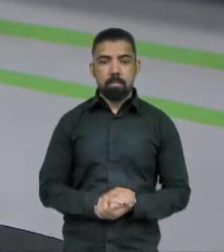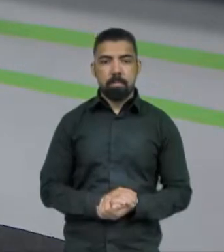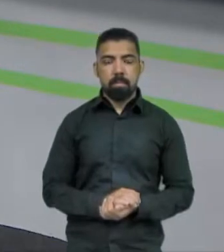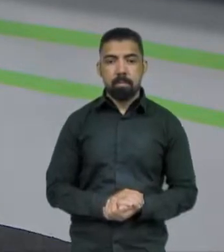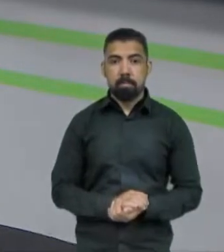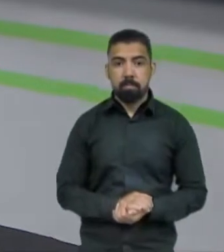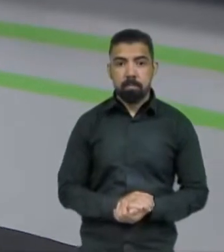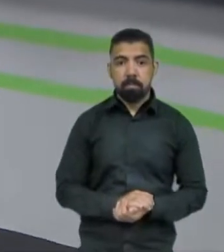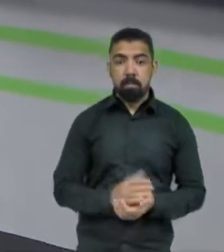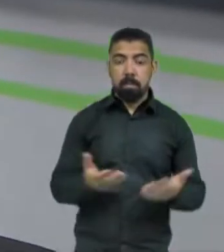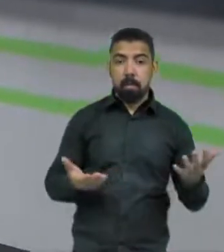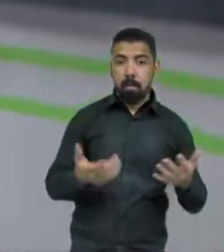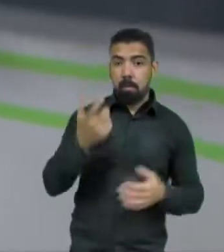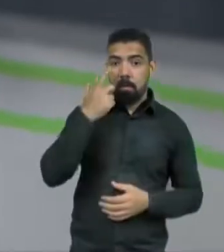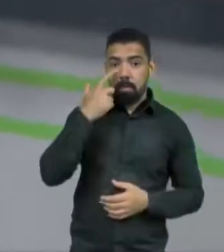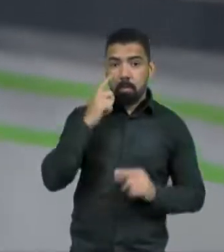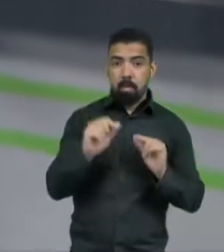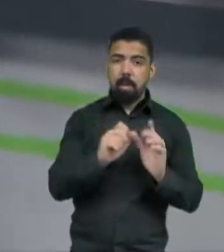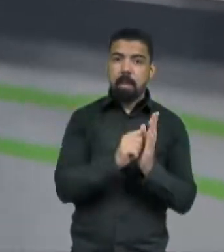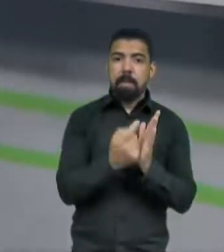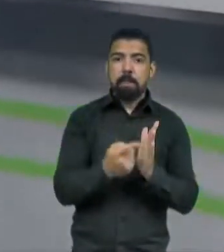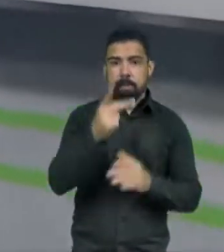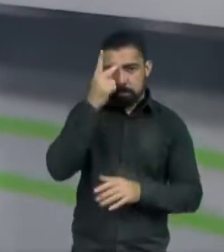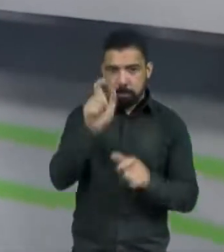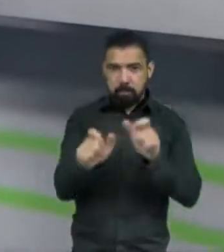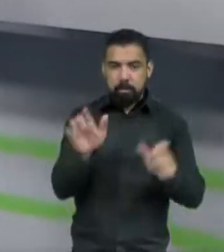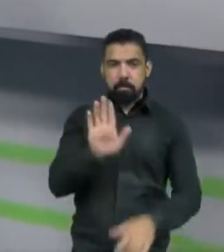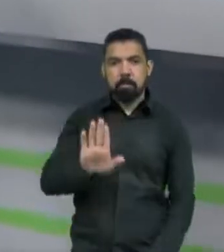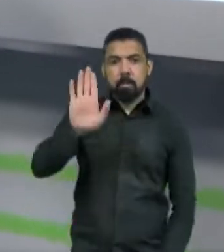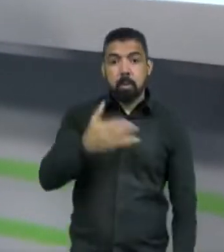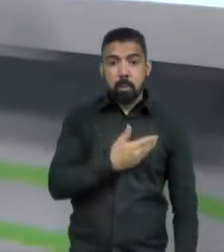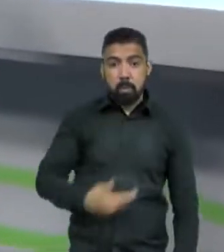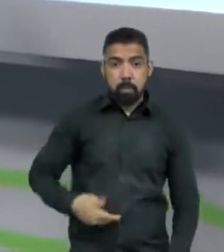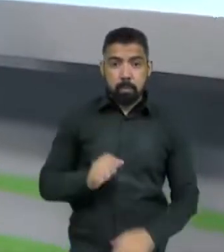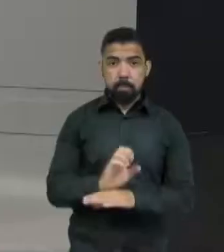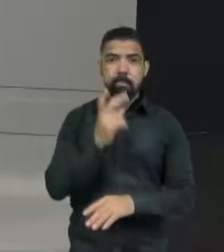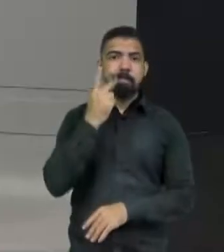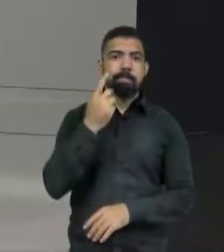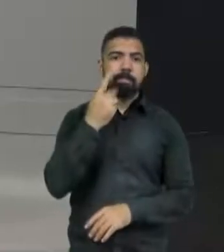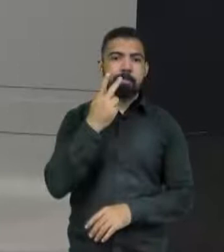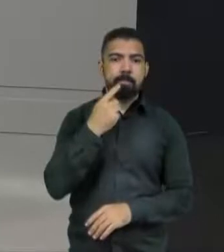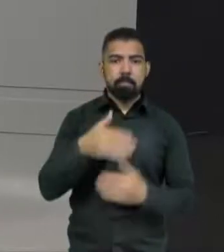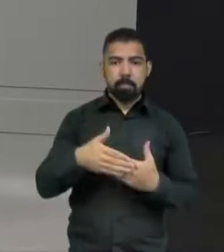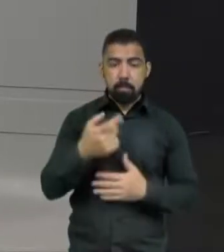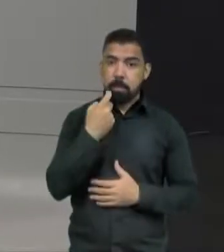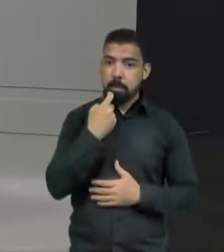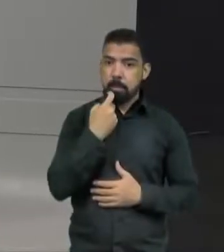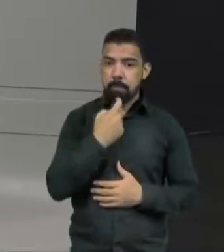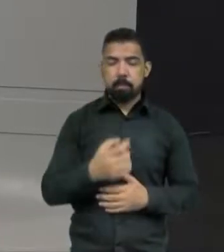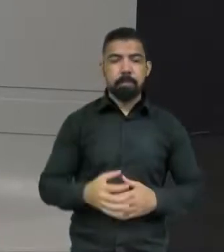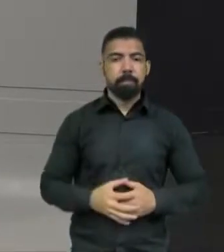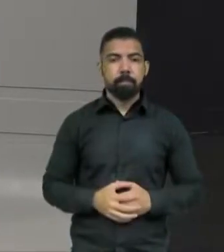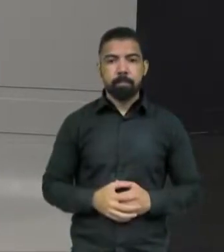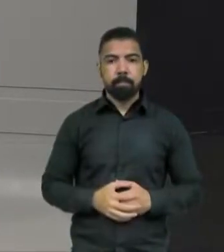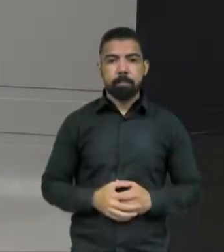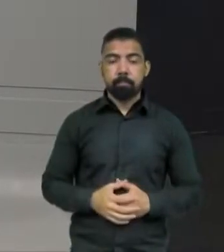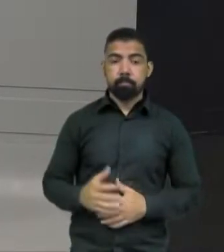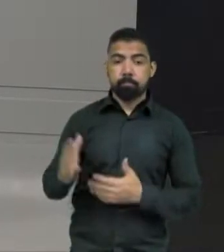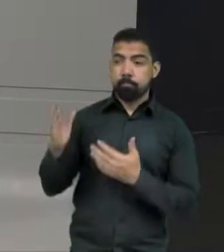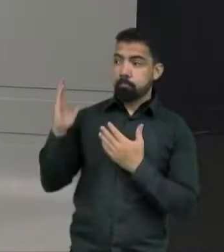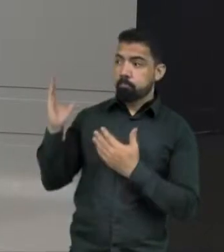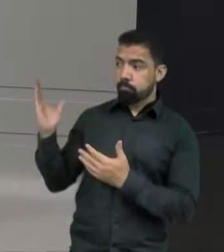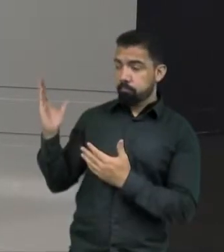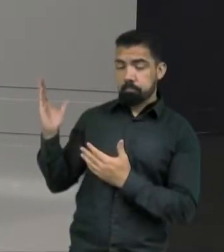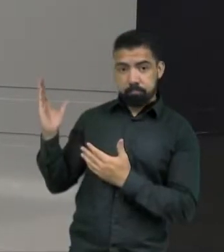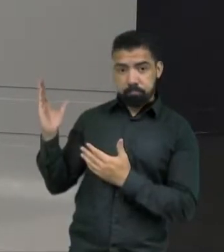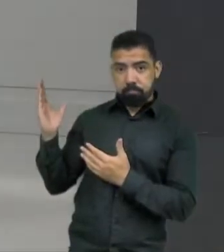Vamos conferir agora a agenda dos candidatos ao governo do Ceará para esta sexta-feira. O candidato Capitão Wagner